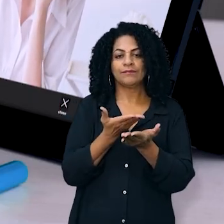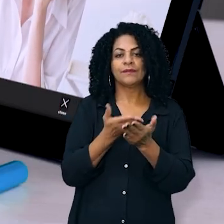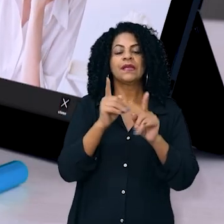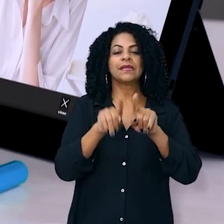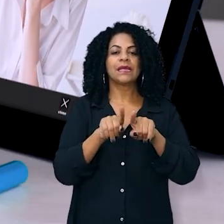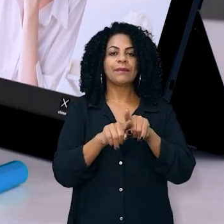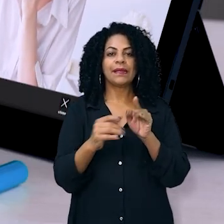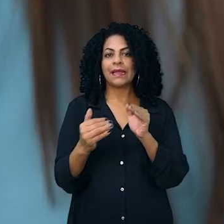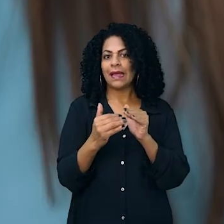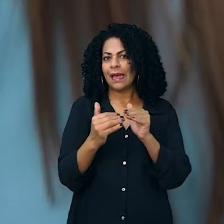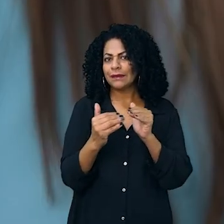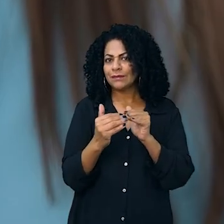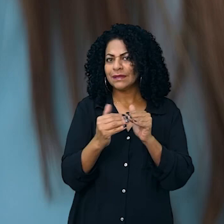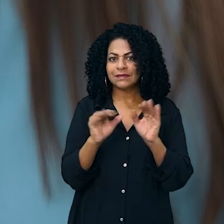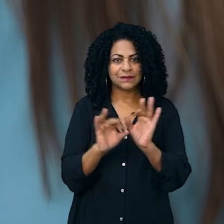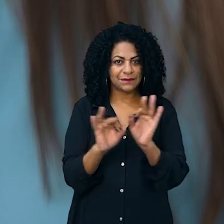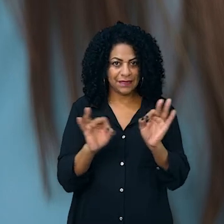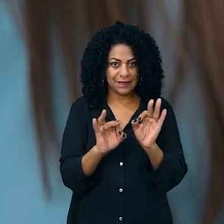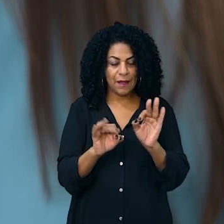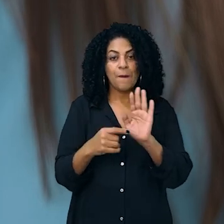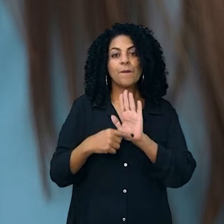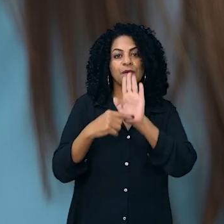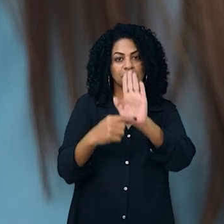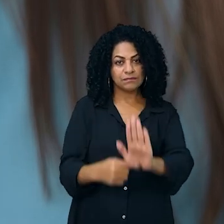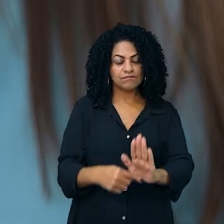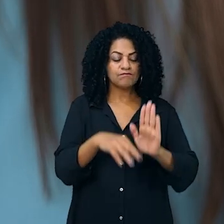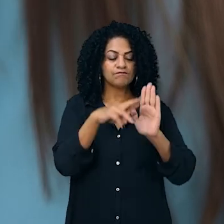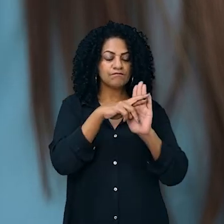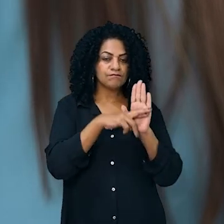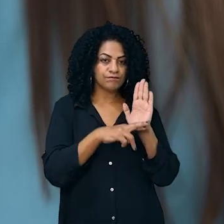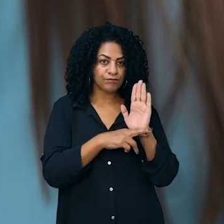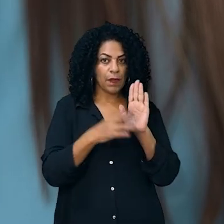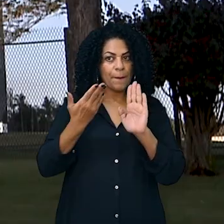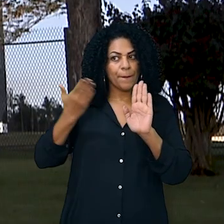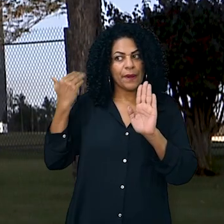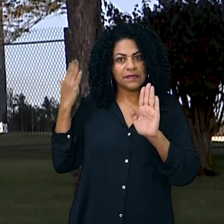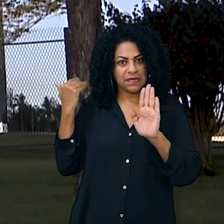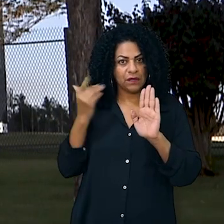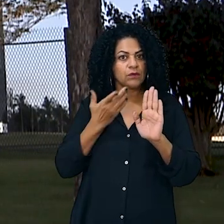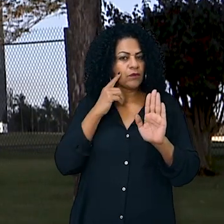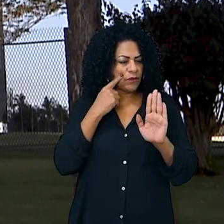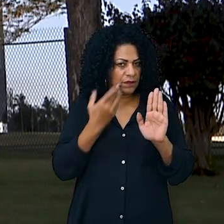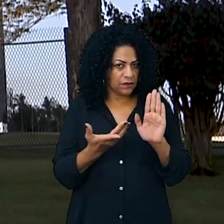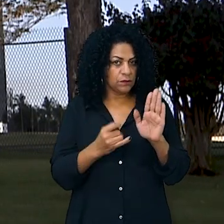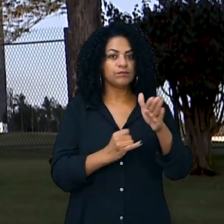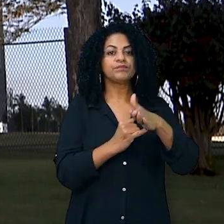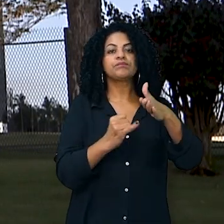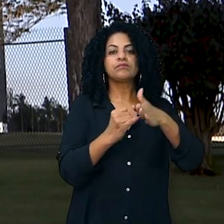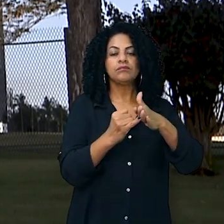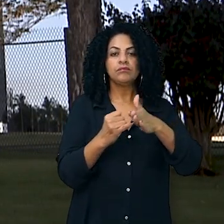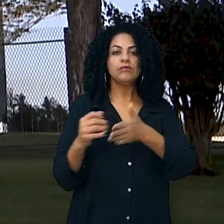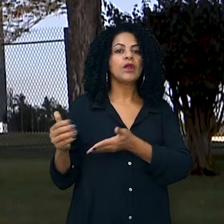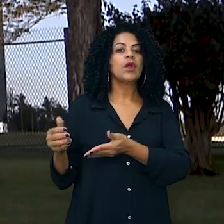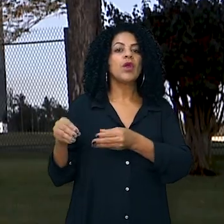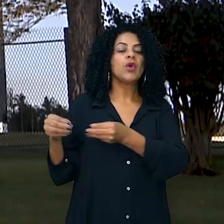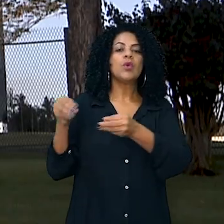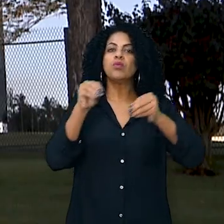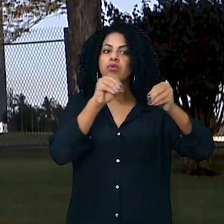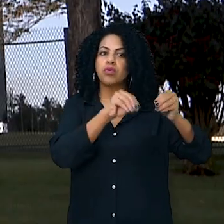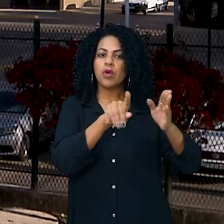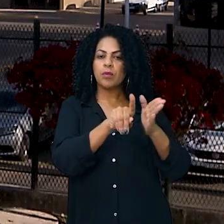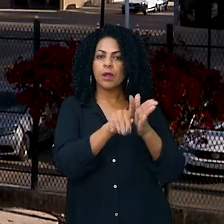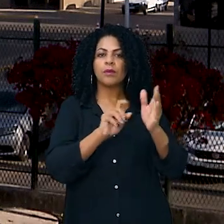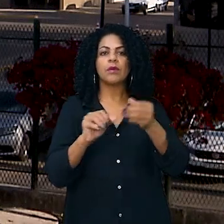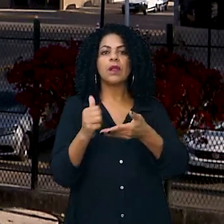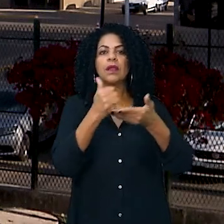atividade extra-classe, prevista em normas coletivas vigentes na época. O Instituto levou o caso ao Tribunal Superior do